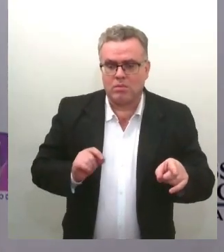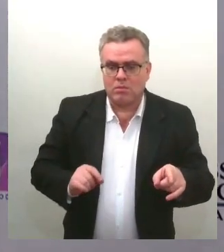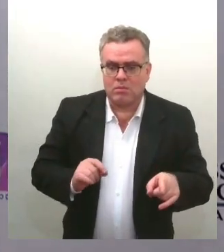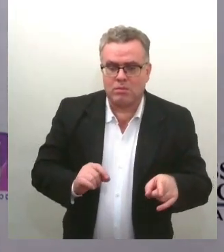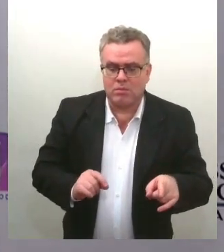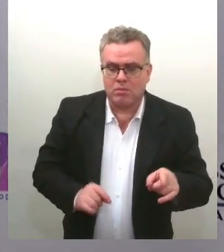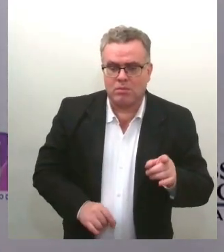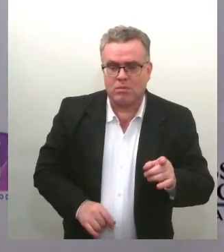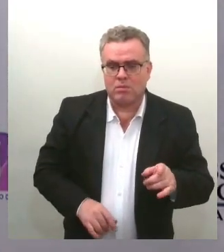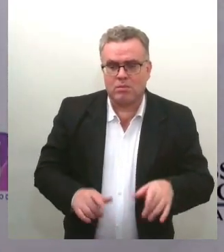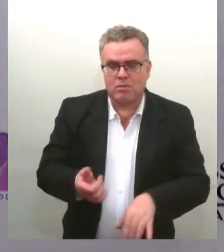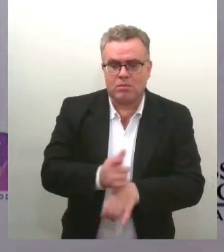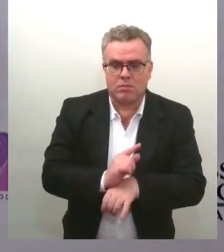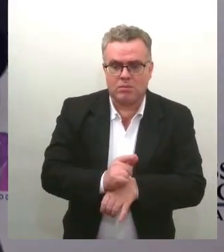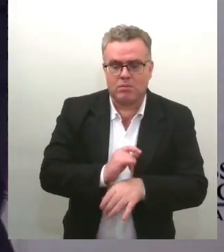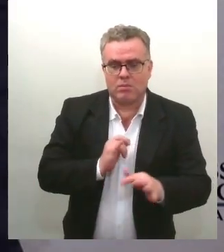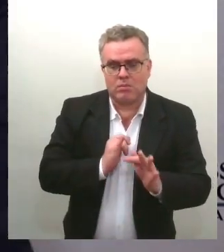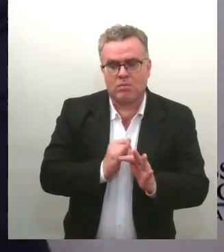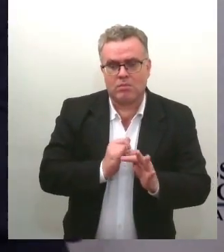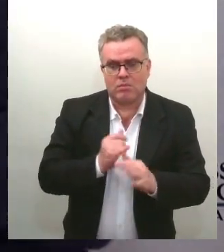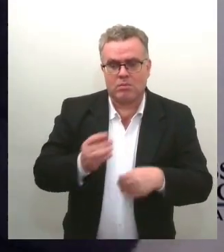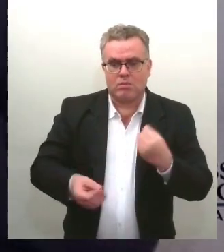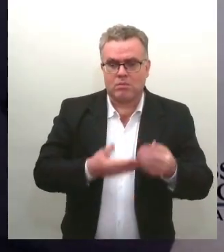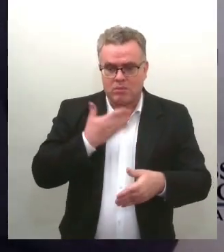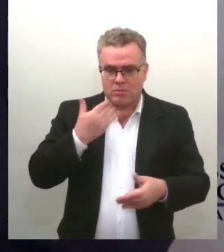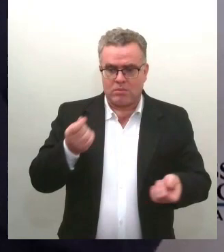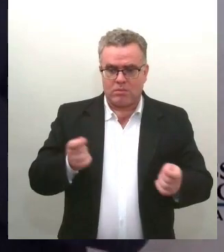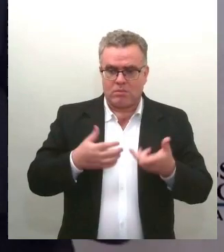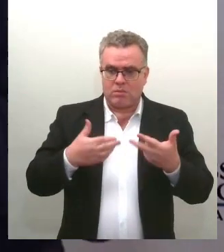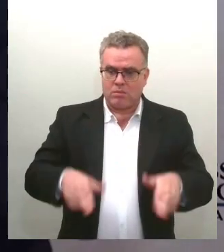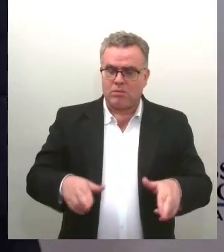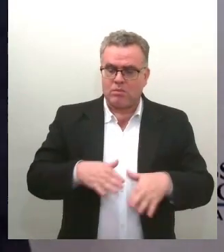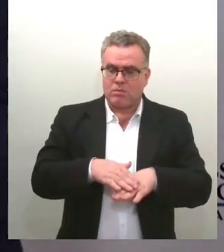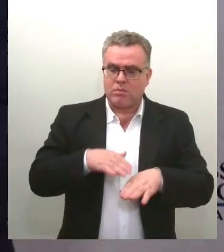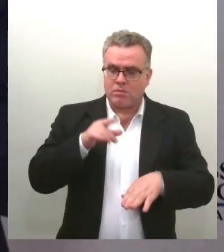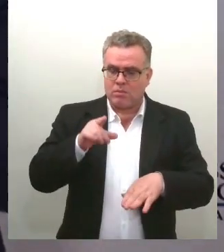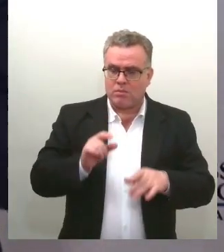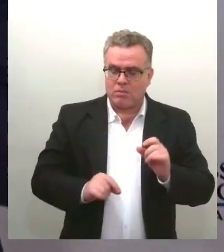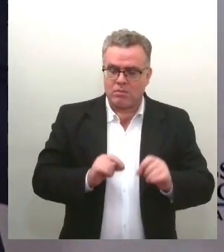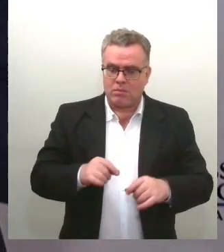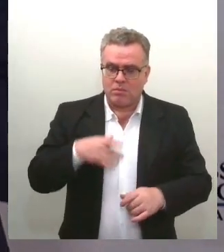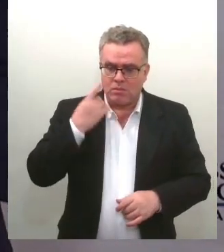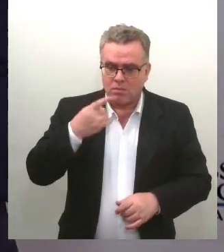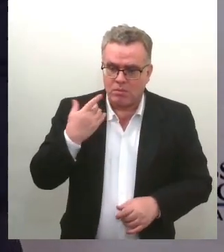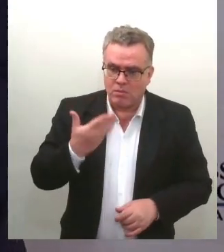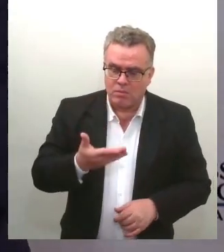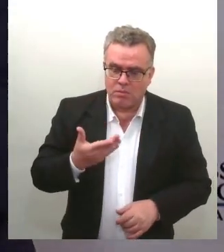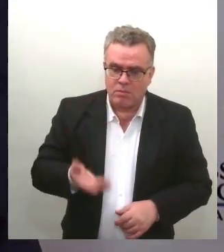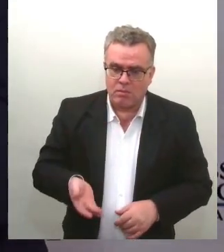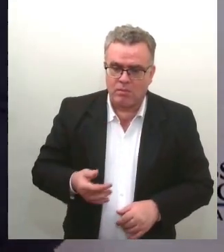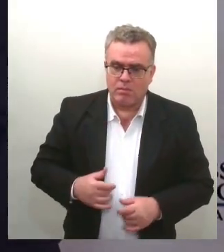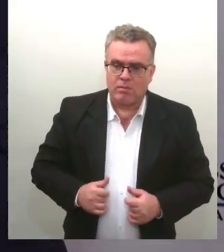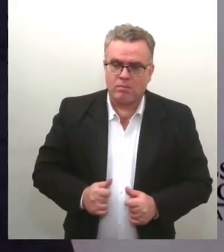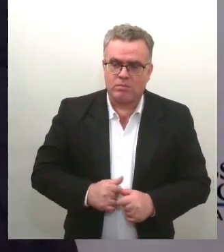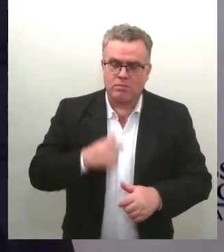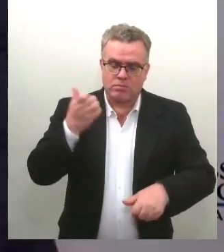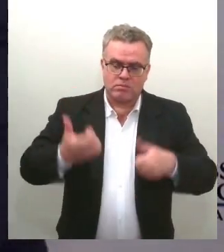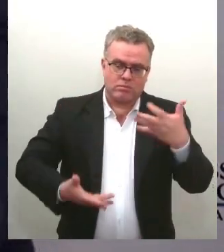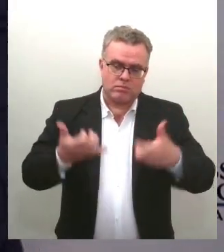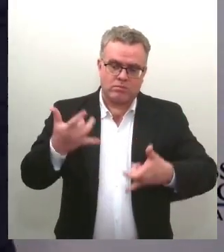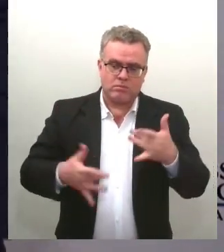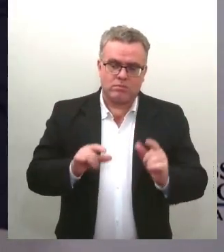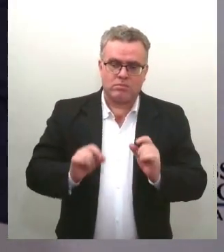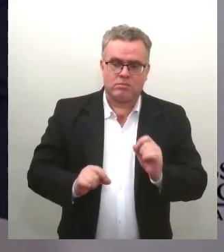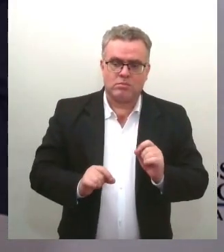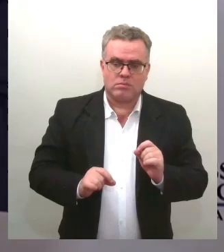para resolver essa situação. Deputada, a senhora tem falado, né, com muita propriedade, tem defendido